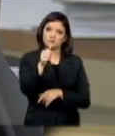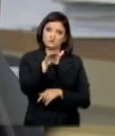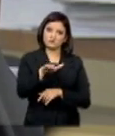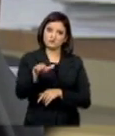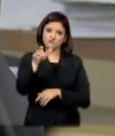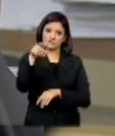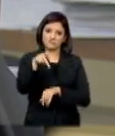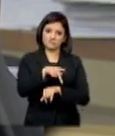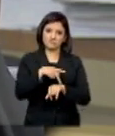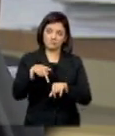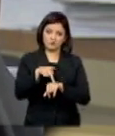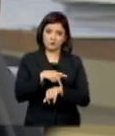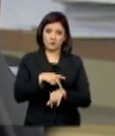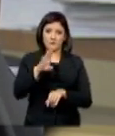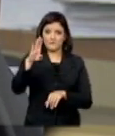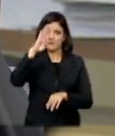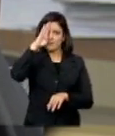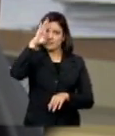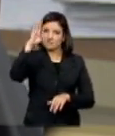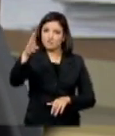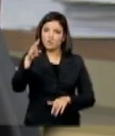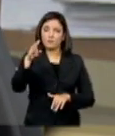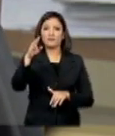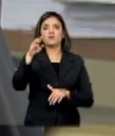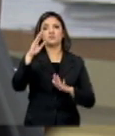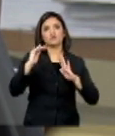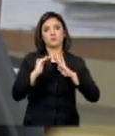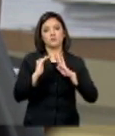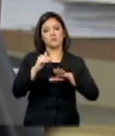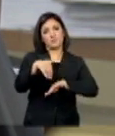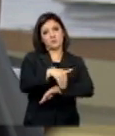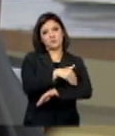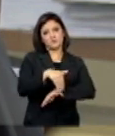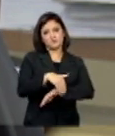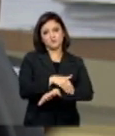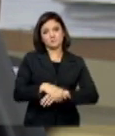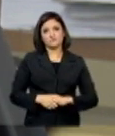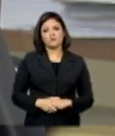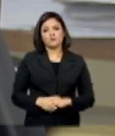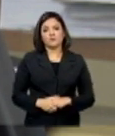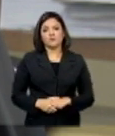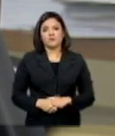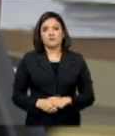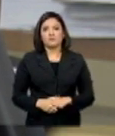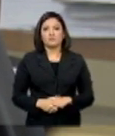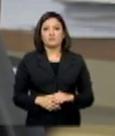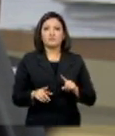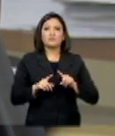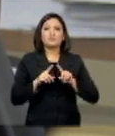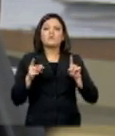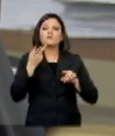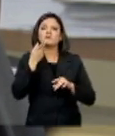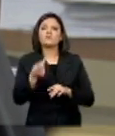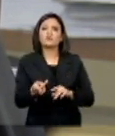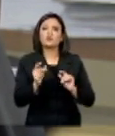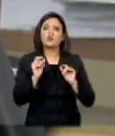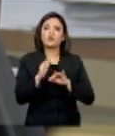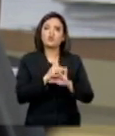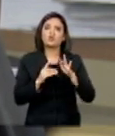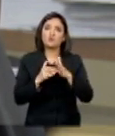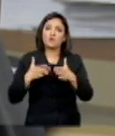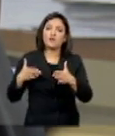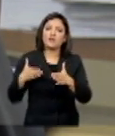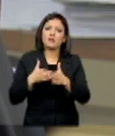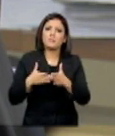para aqueles que vivem em condição de rua o que se está a dizer é que as privações sofridas por essas